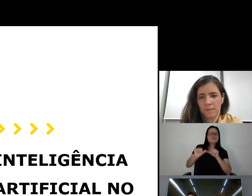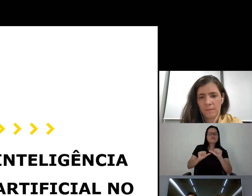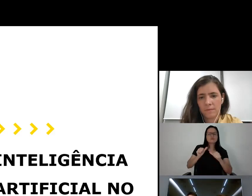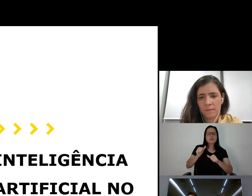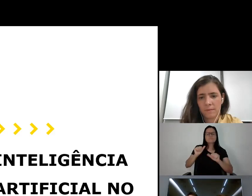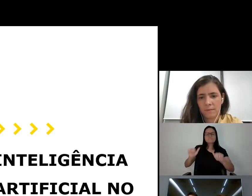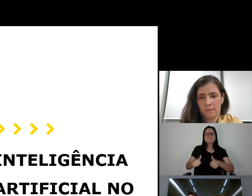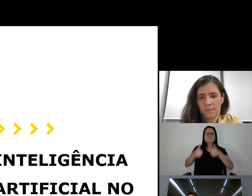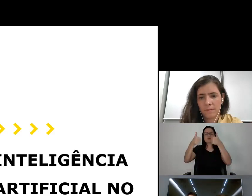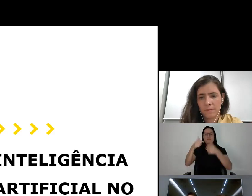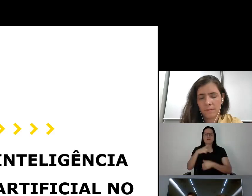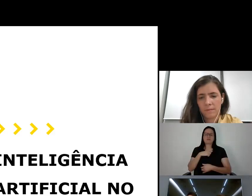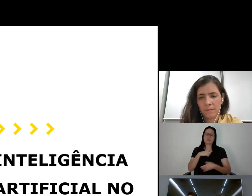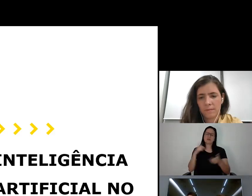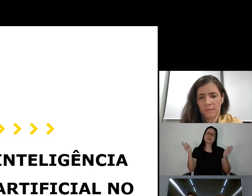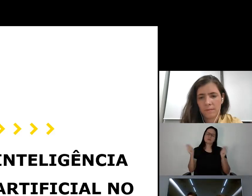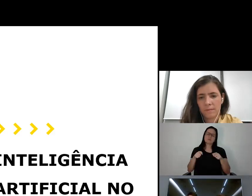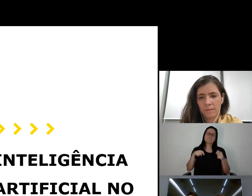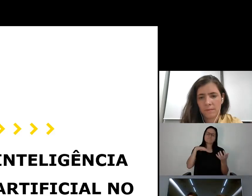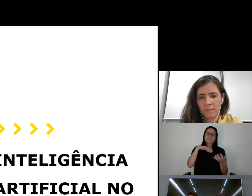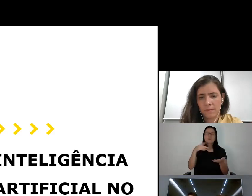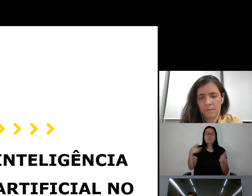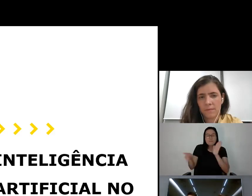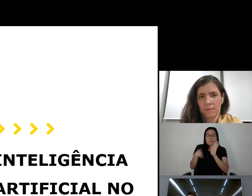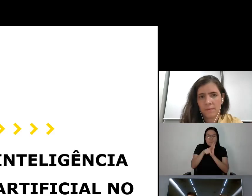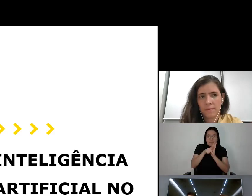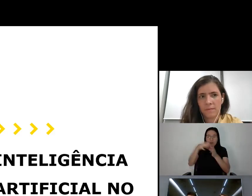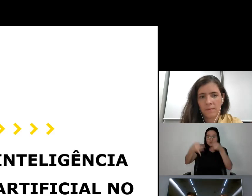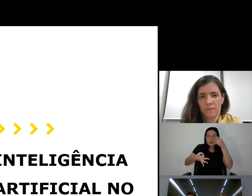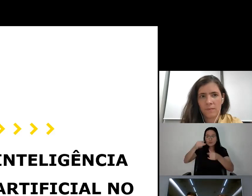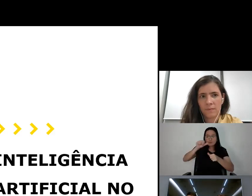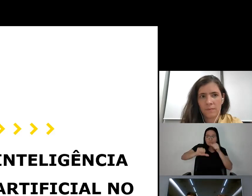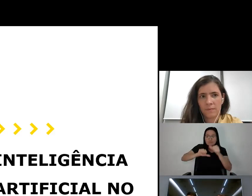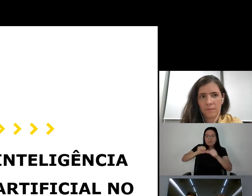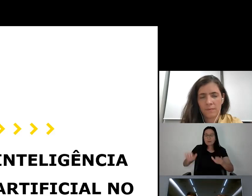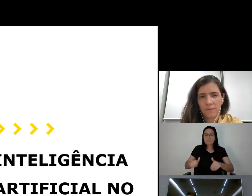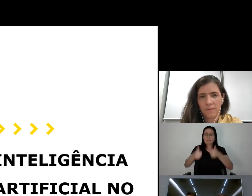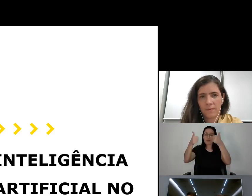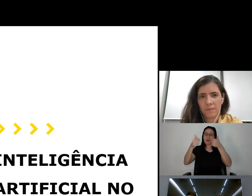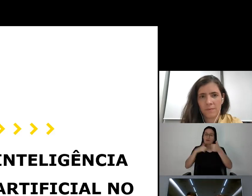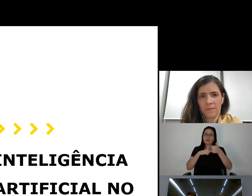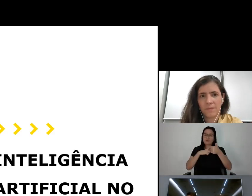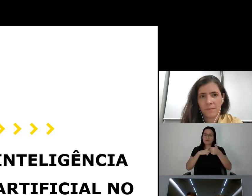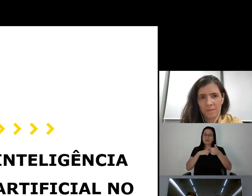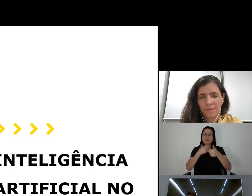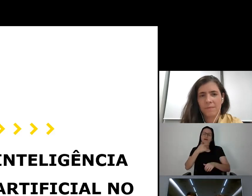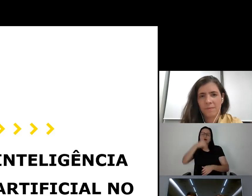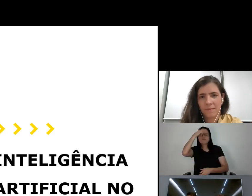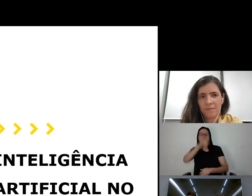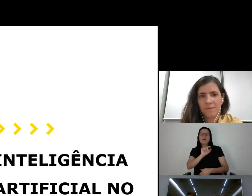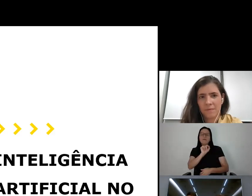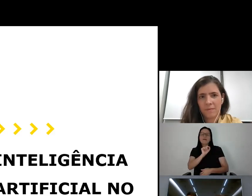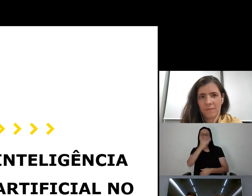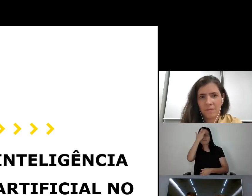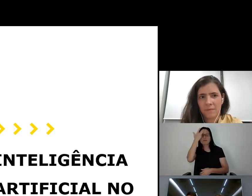consiga efetivamente transformar o nosso mundo jurídico para o melhor. É, e desconstruir um pouquinho também desse juridiquês, né, que muitas vezes a gente